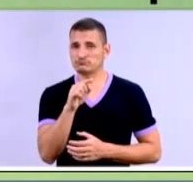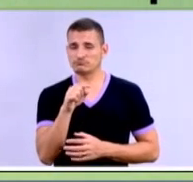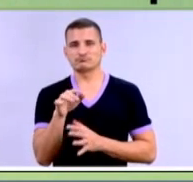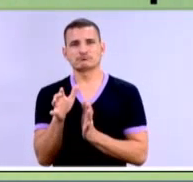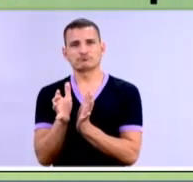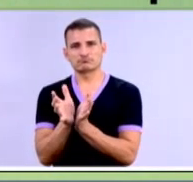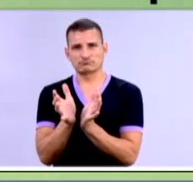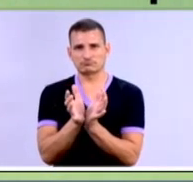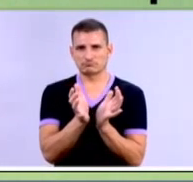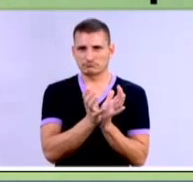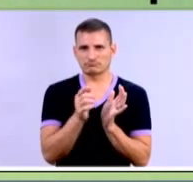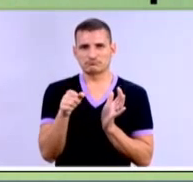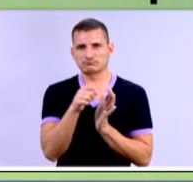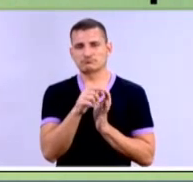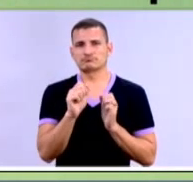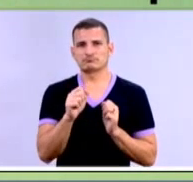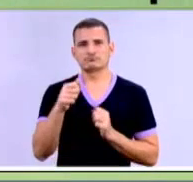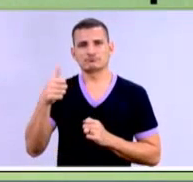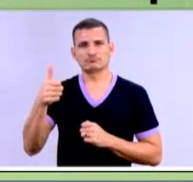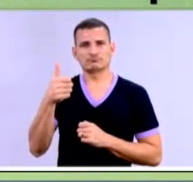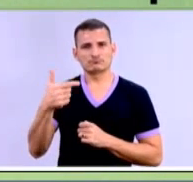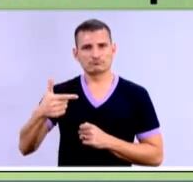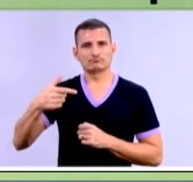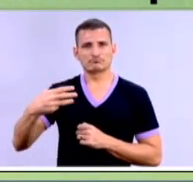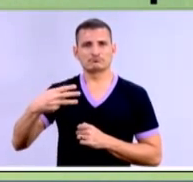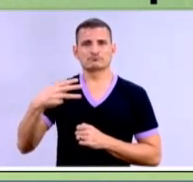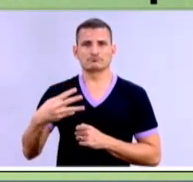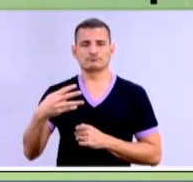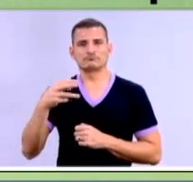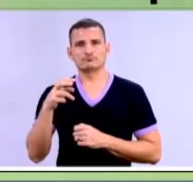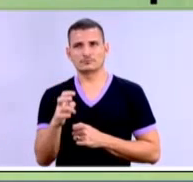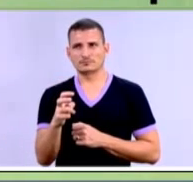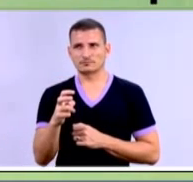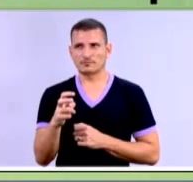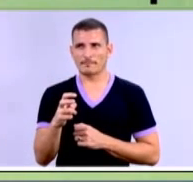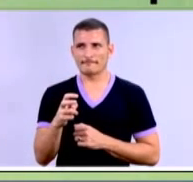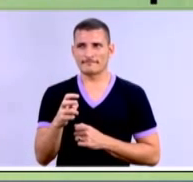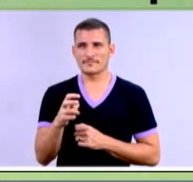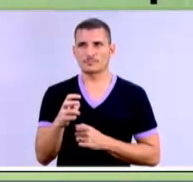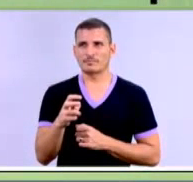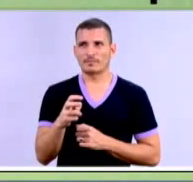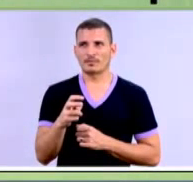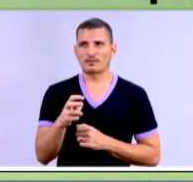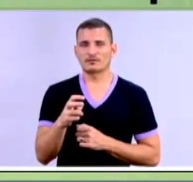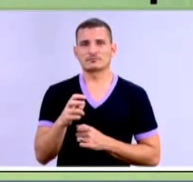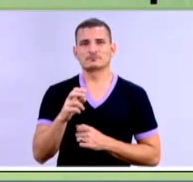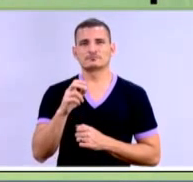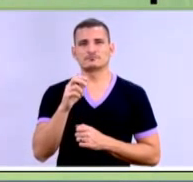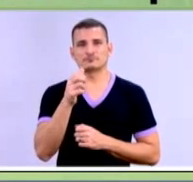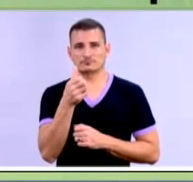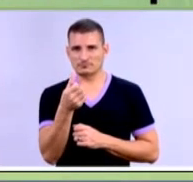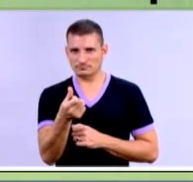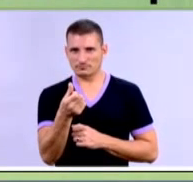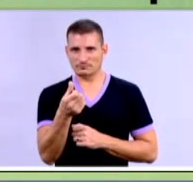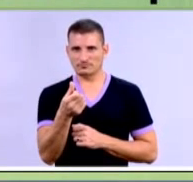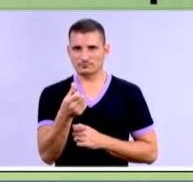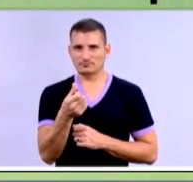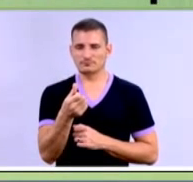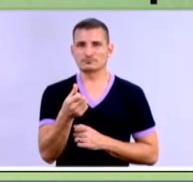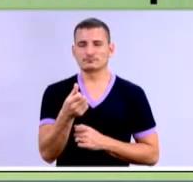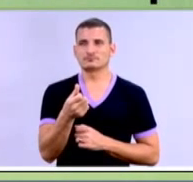categorias aqui podem ser de 1, 2, 3, 4, 5, 5E e 6, se eu não me engano